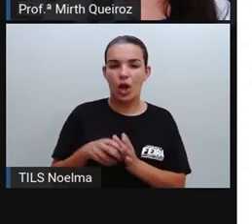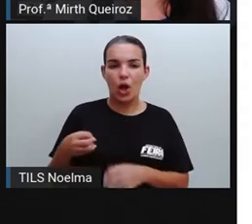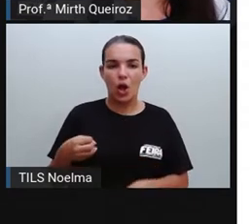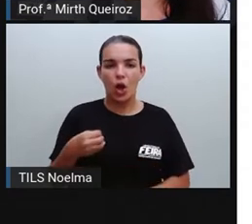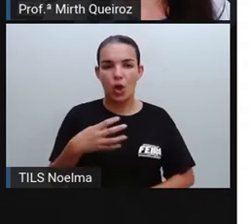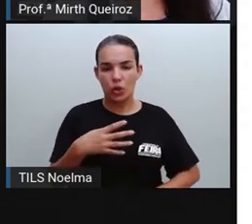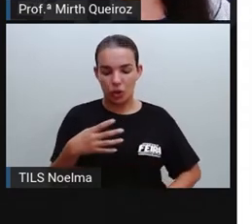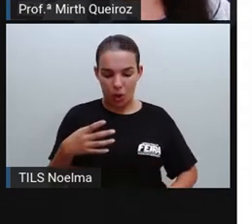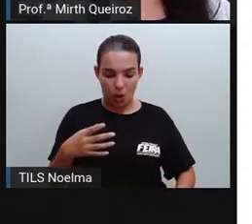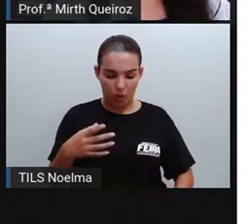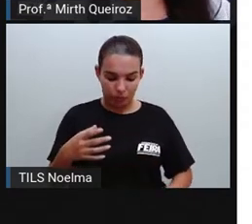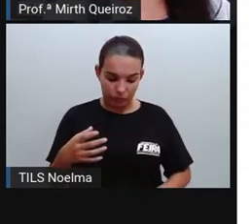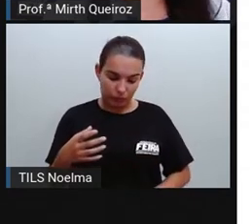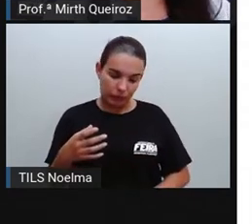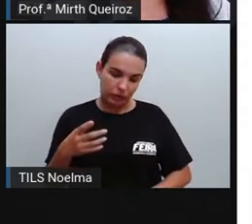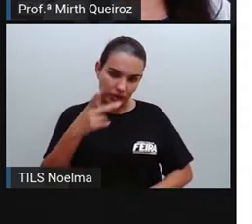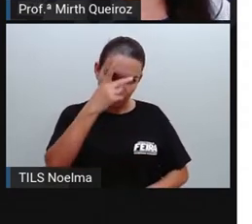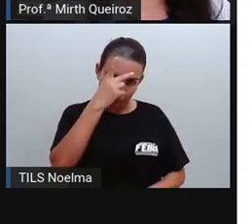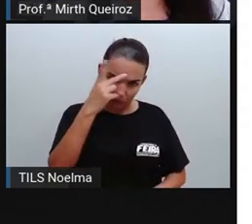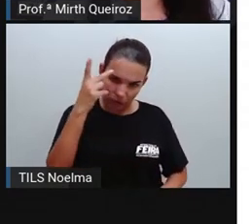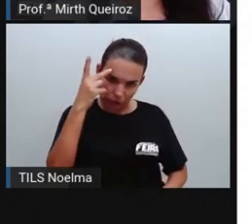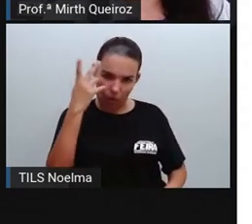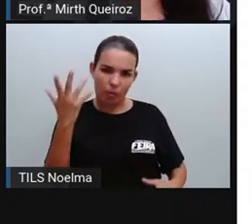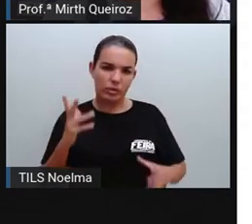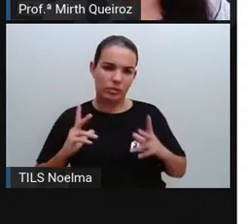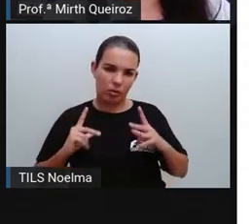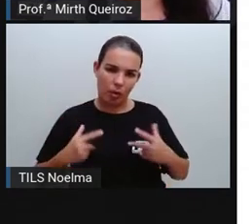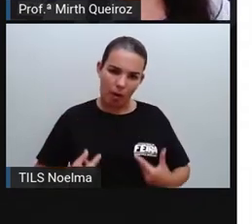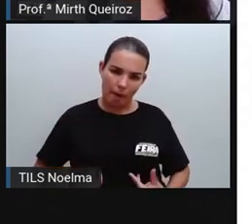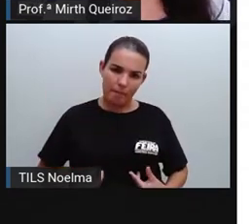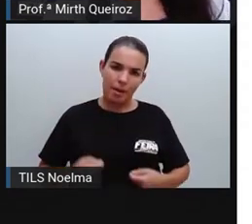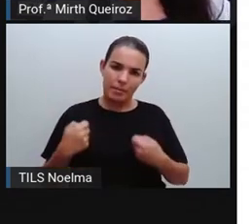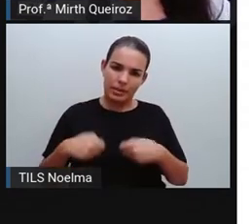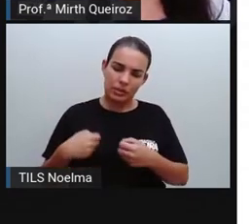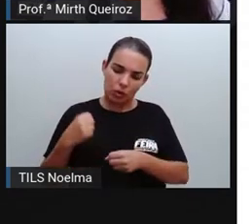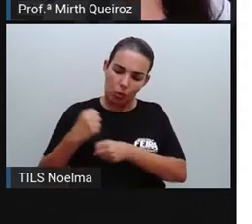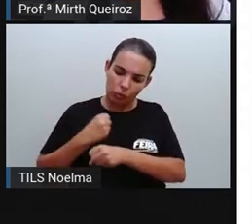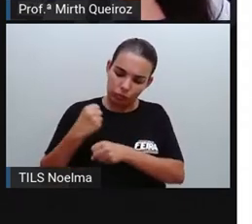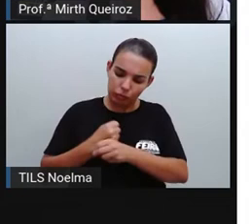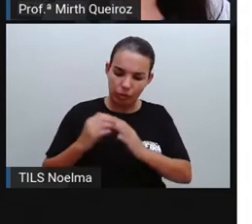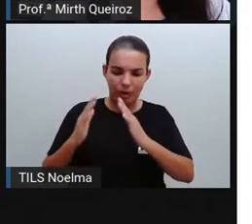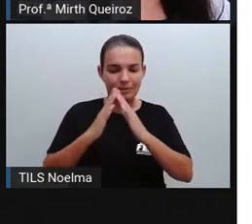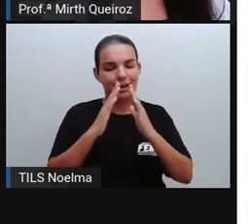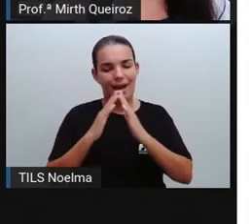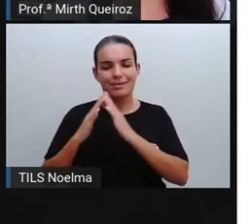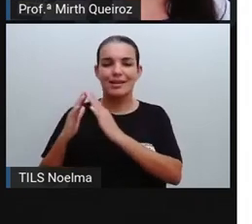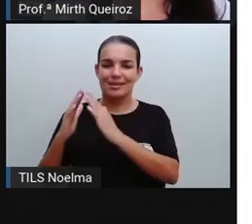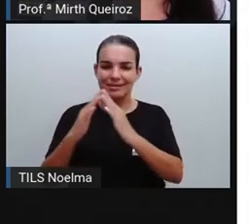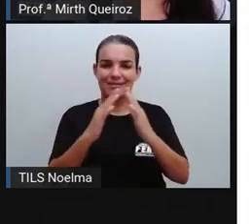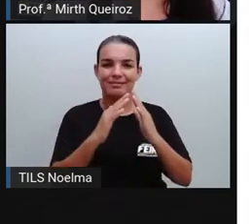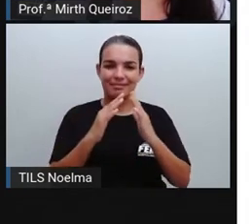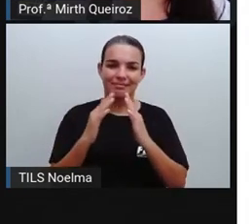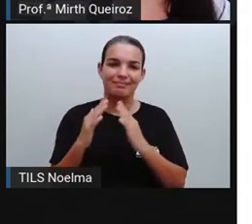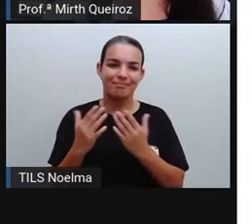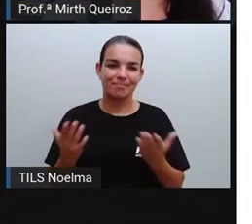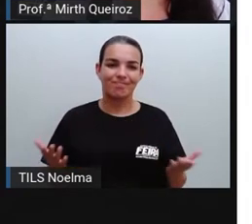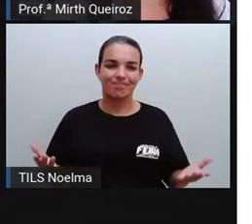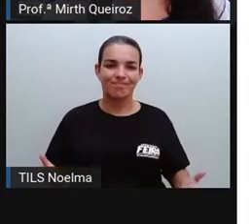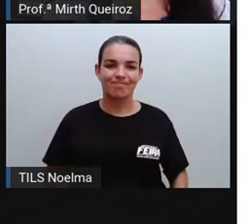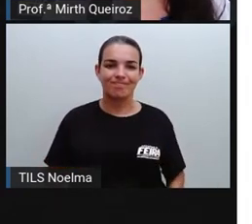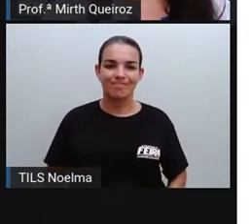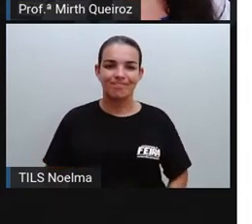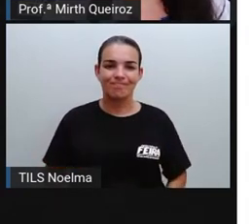o homem ele precisou intervir aí nessa natureza, construindo, por exemplo, as moradias, as casas, né, para essas